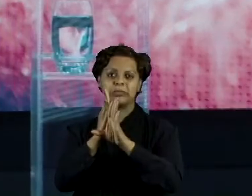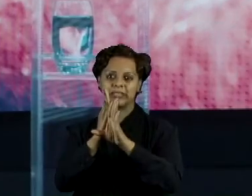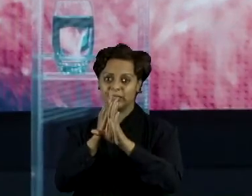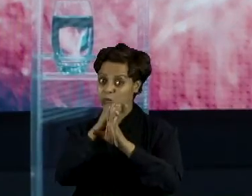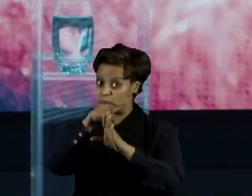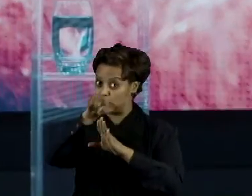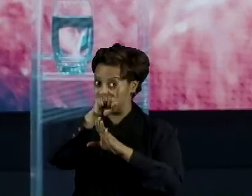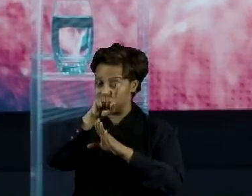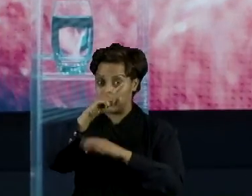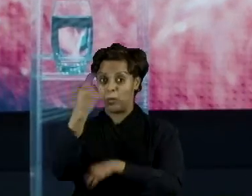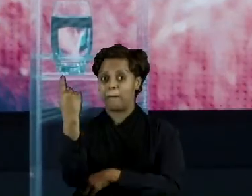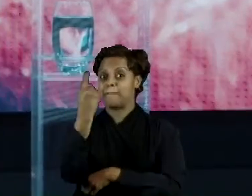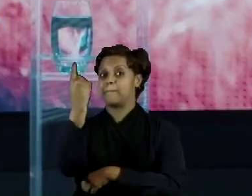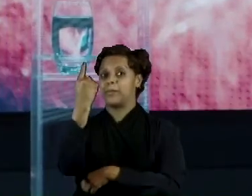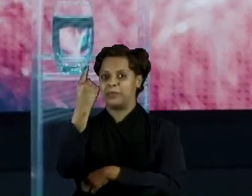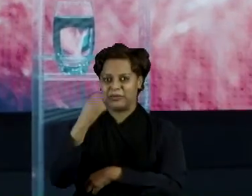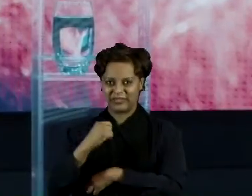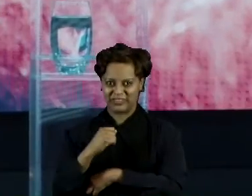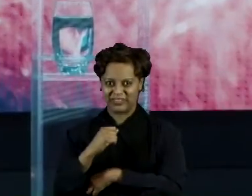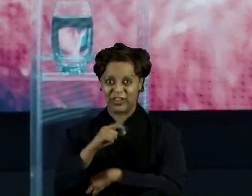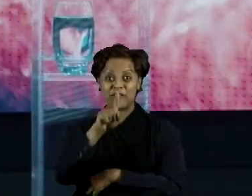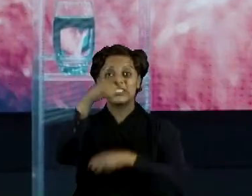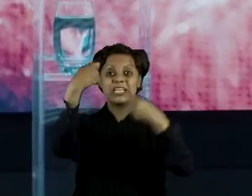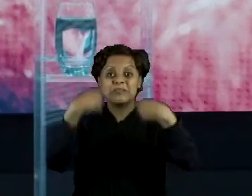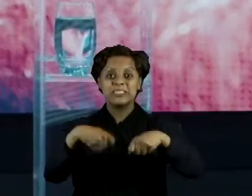descobrir primeiro o Criador.